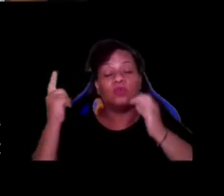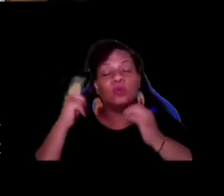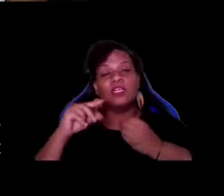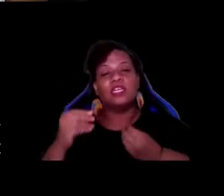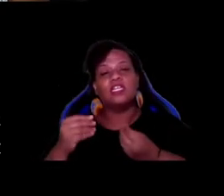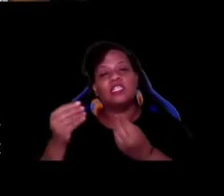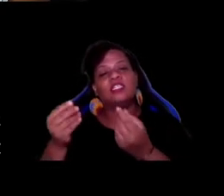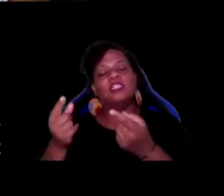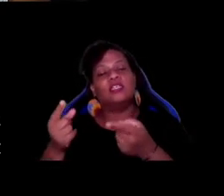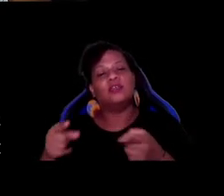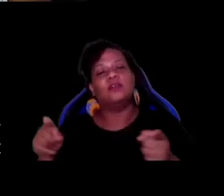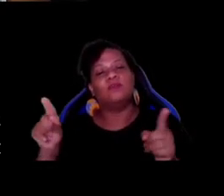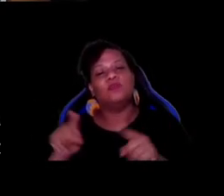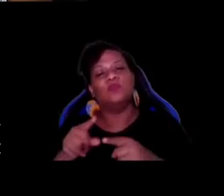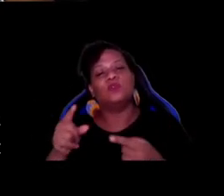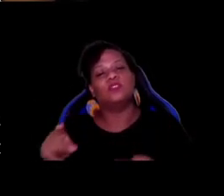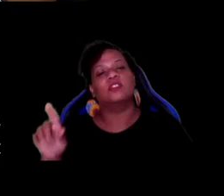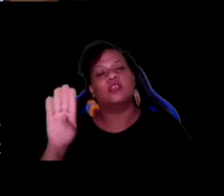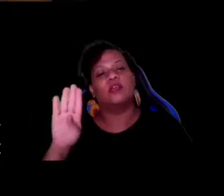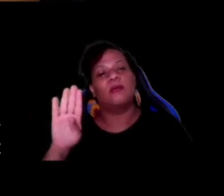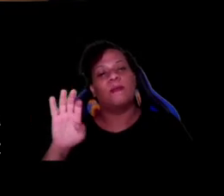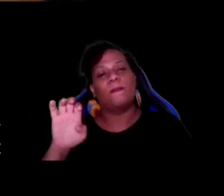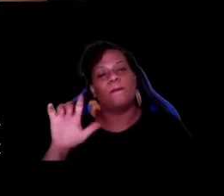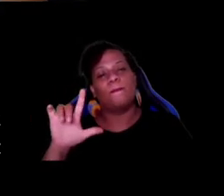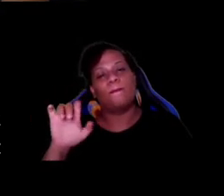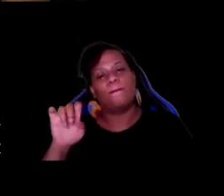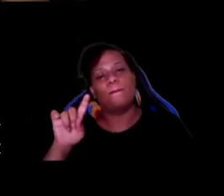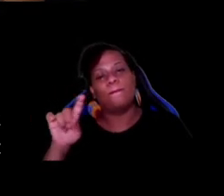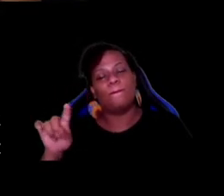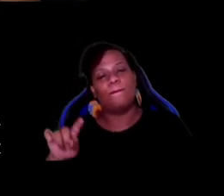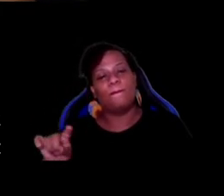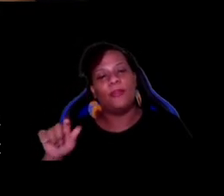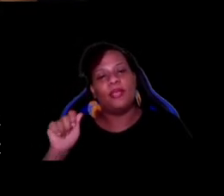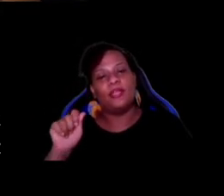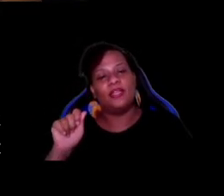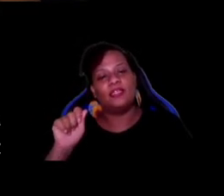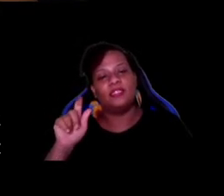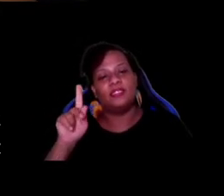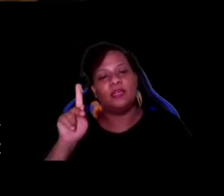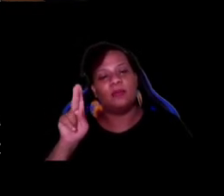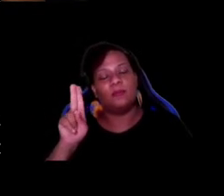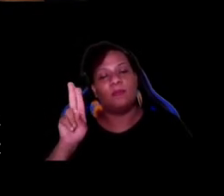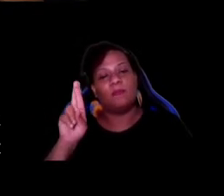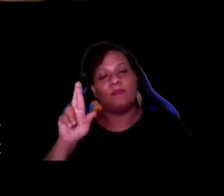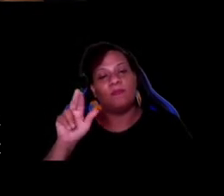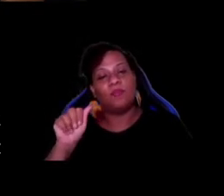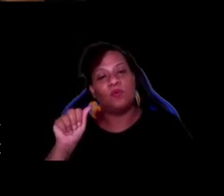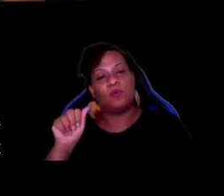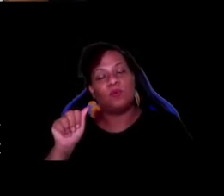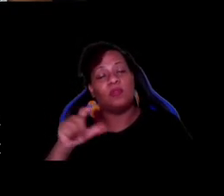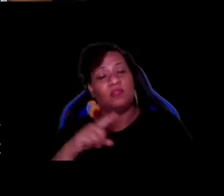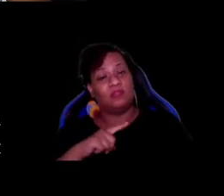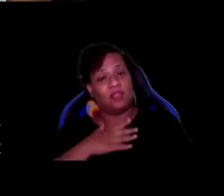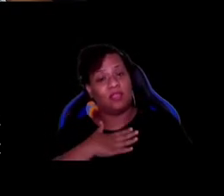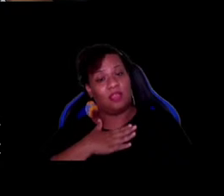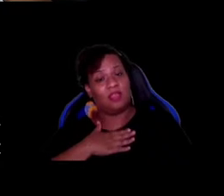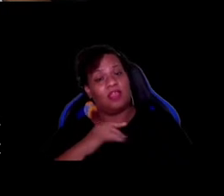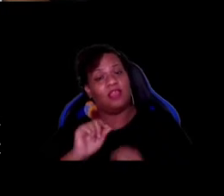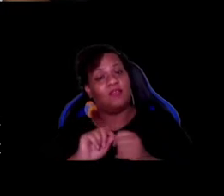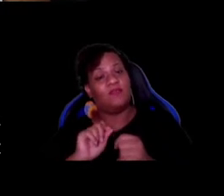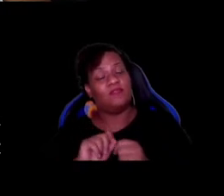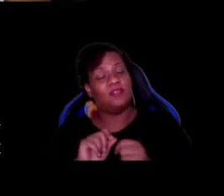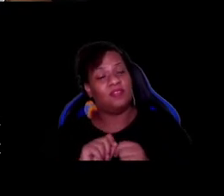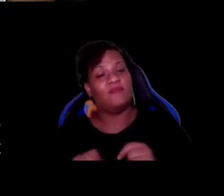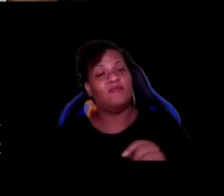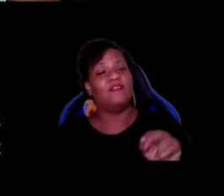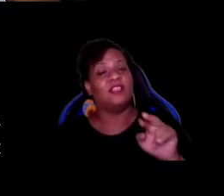dedicou Beleza Pura. A Beleza Pura é a Mônica Millet, né? E o Mo, meu querido Mo. Que Beleza